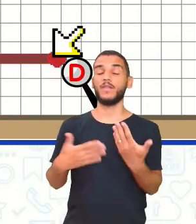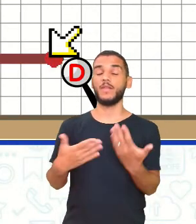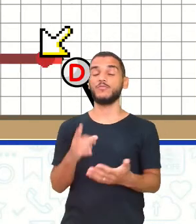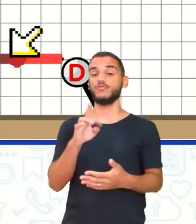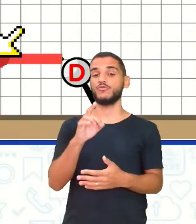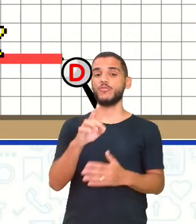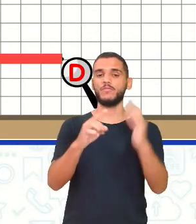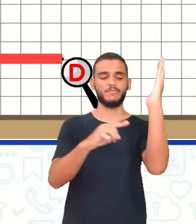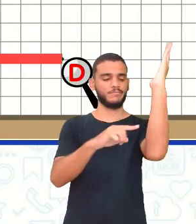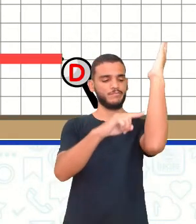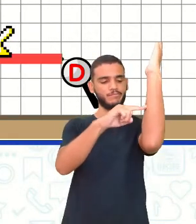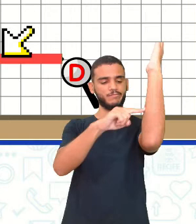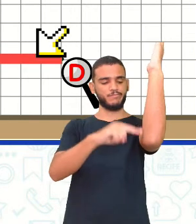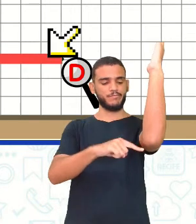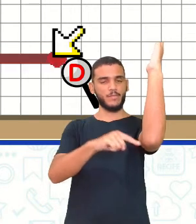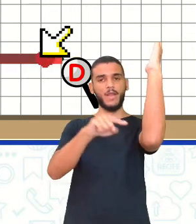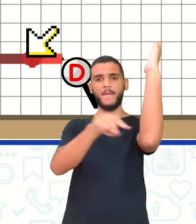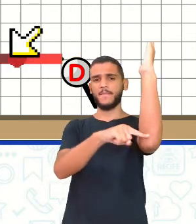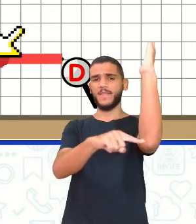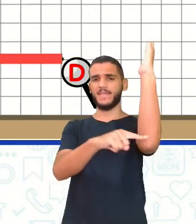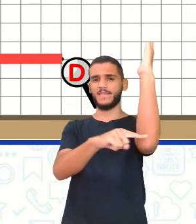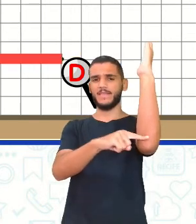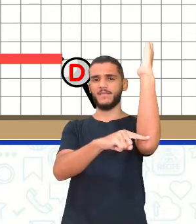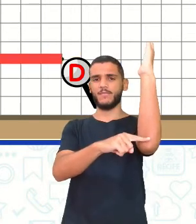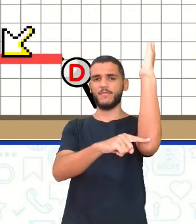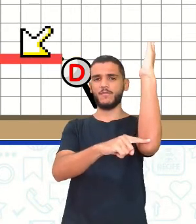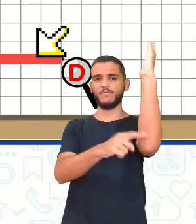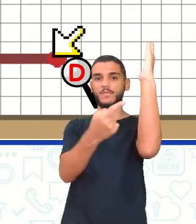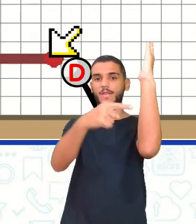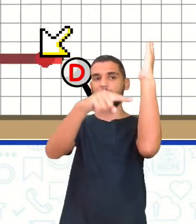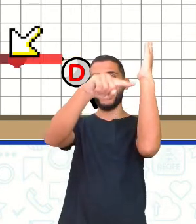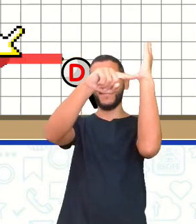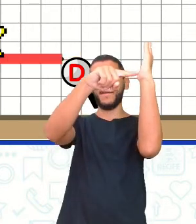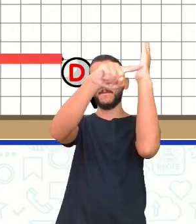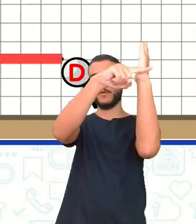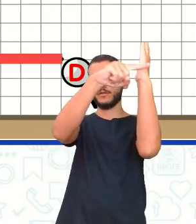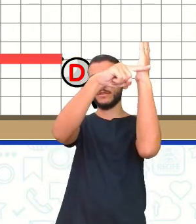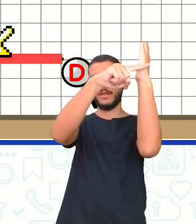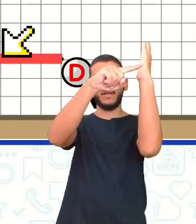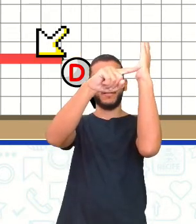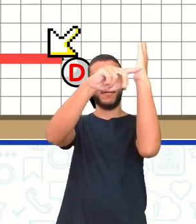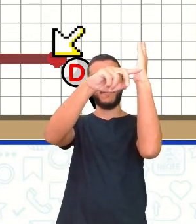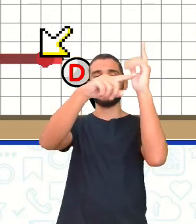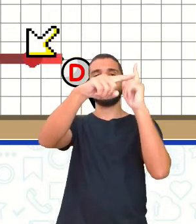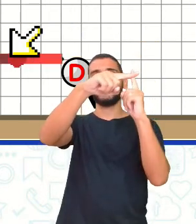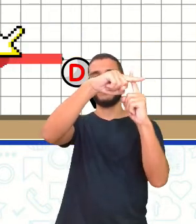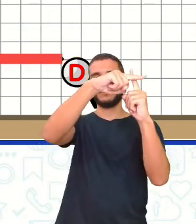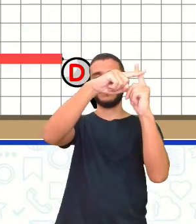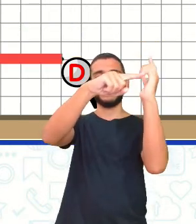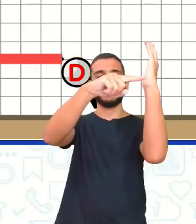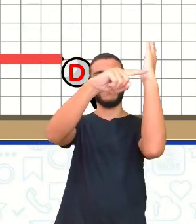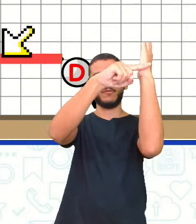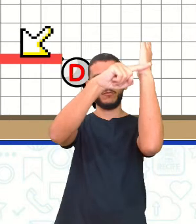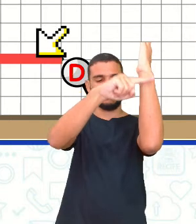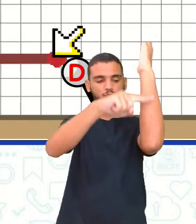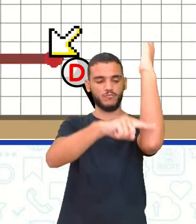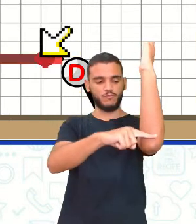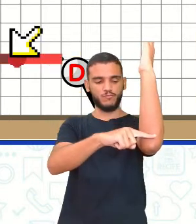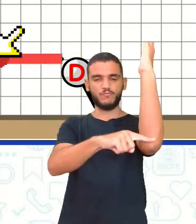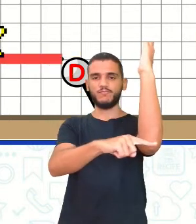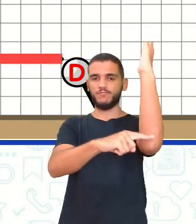descendo, então tem menos 1, menos 2. Eita, não está no menos 2. Ele é